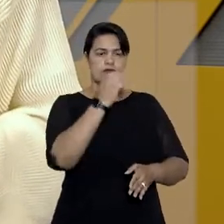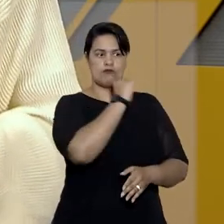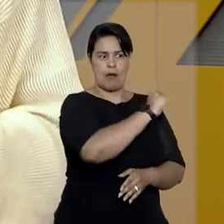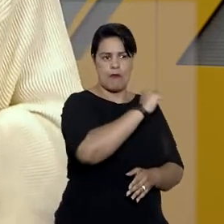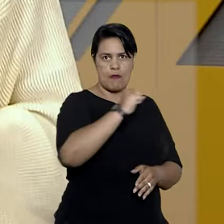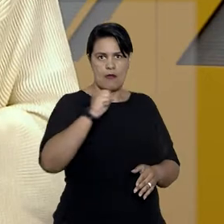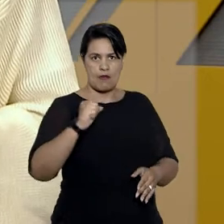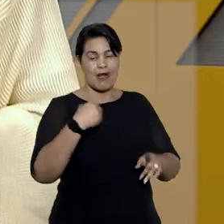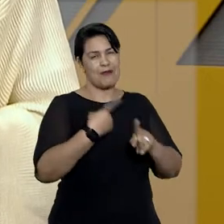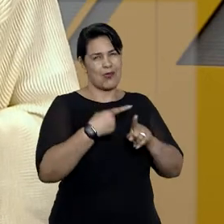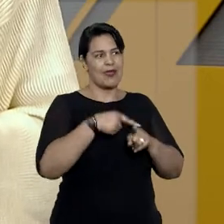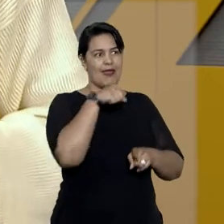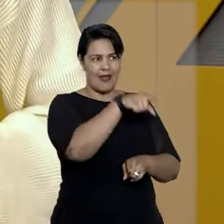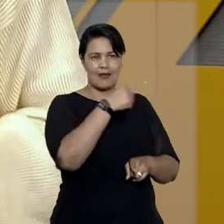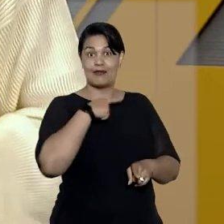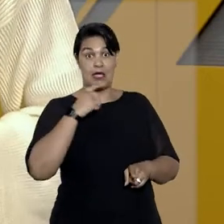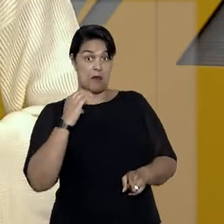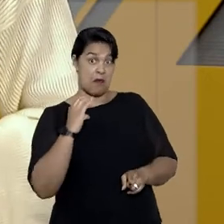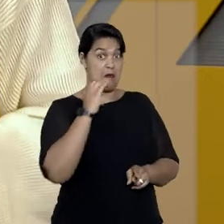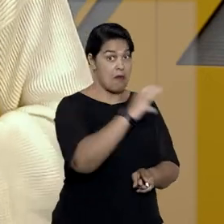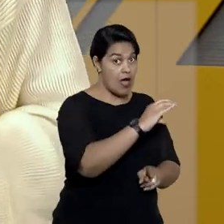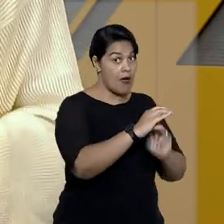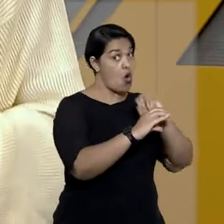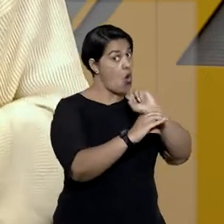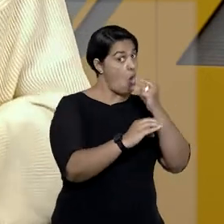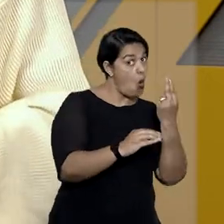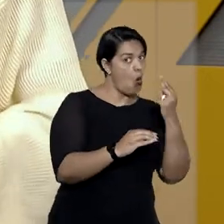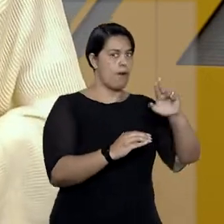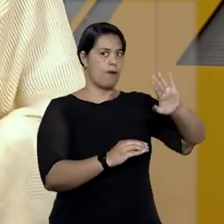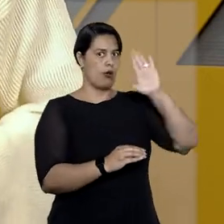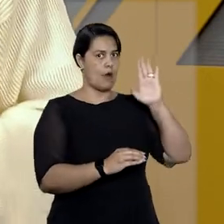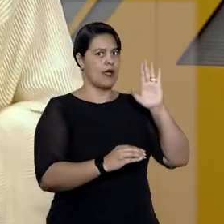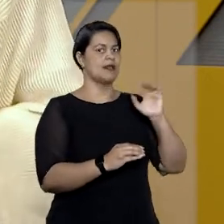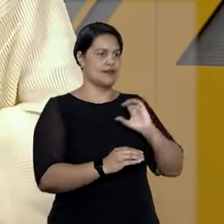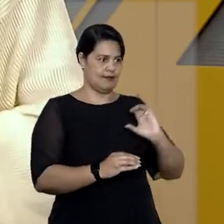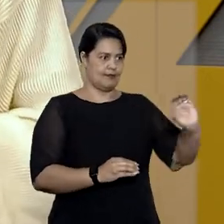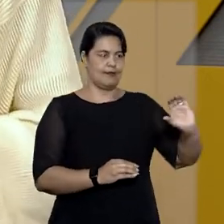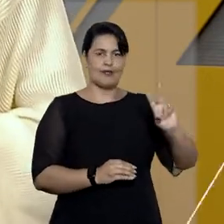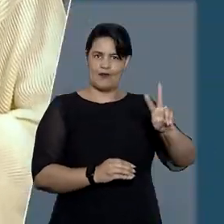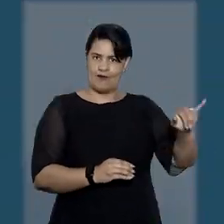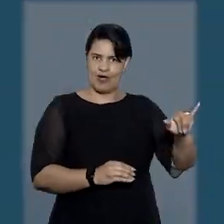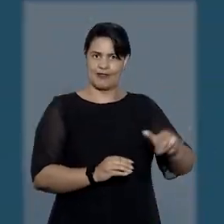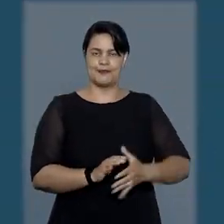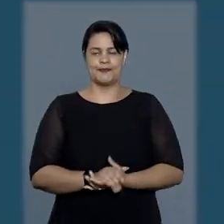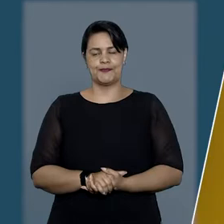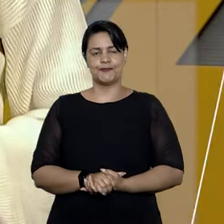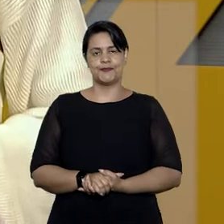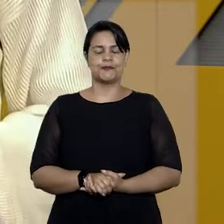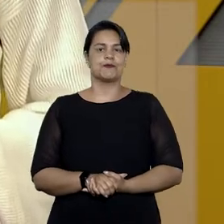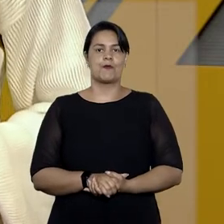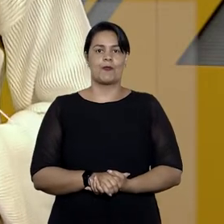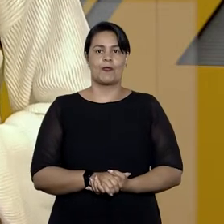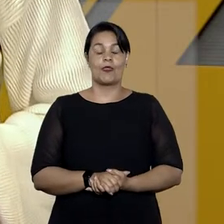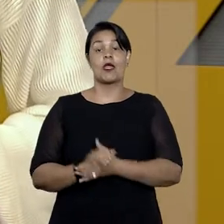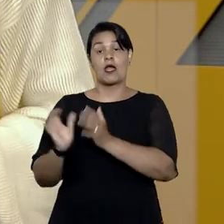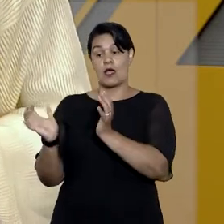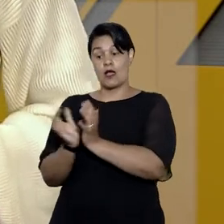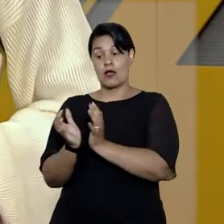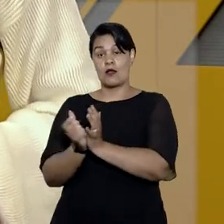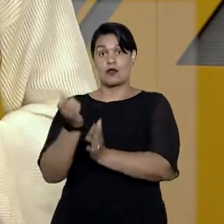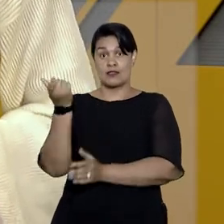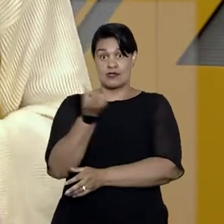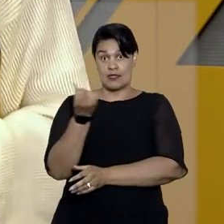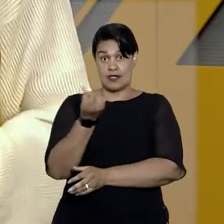por receberem efetivamente o pagamento ou a promessa de recompensa pelo crime. Já a sexta